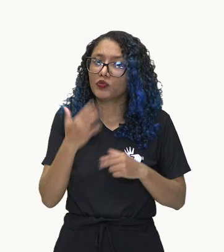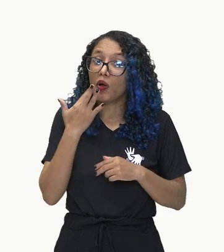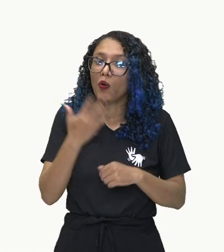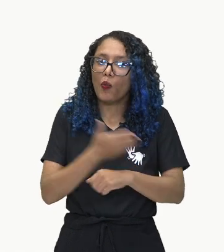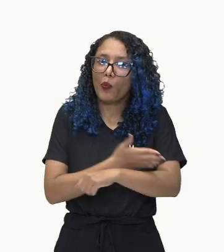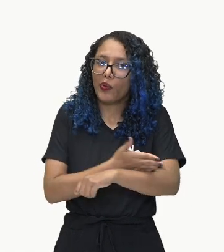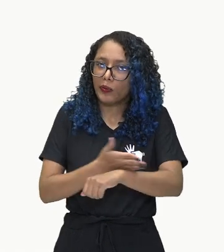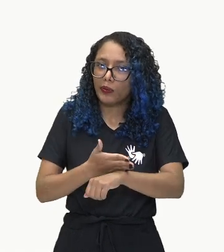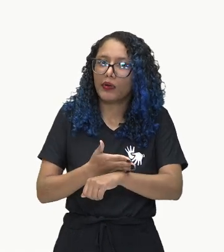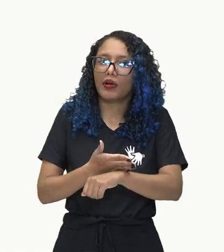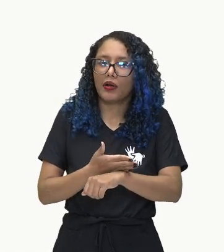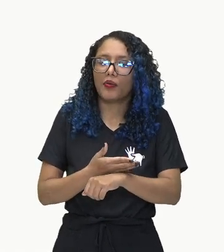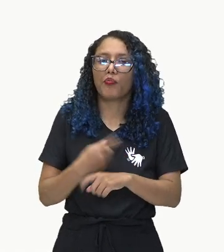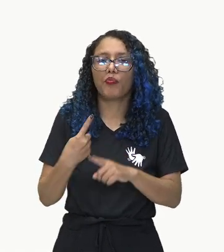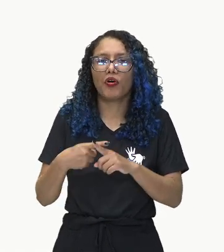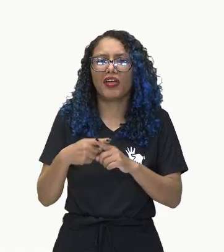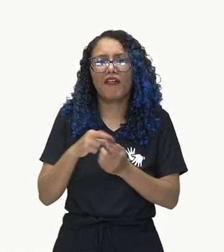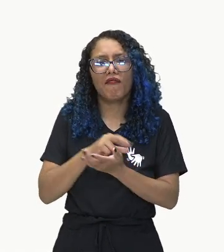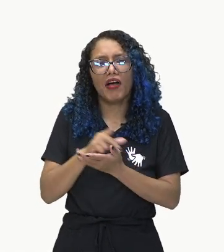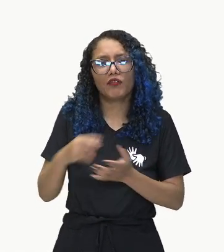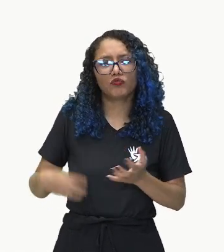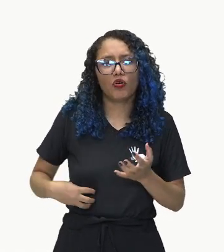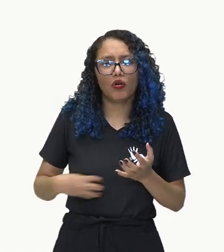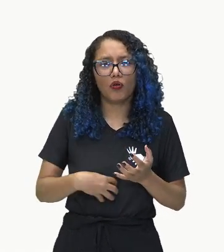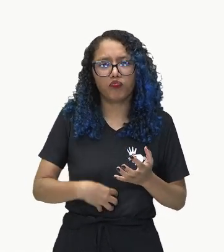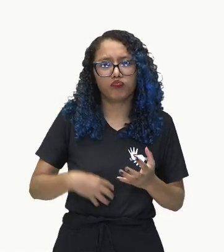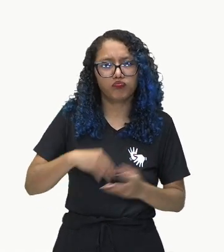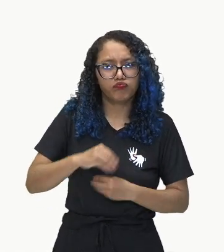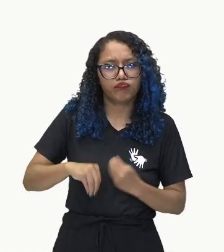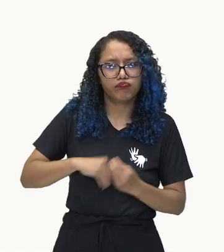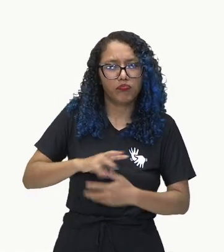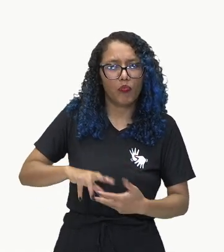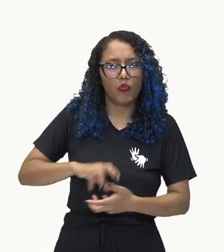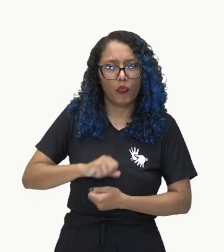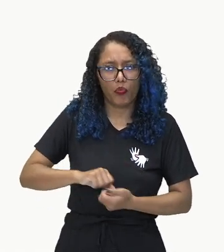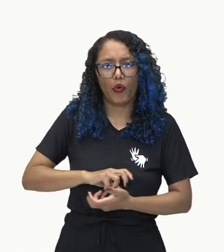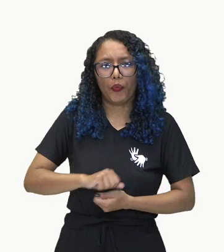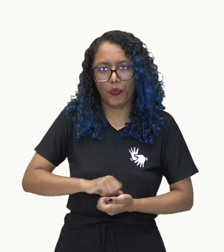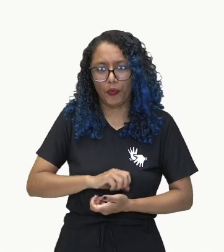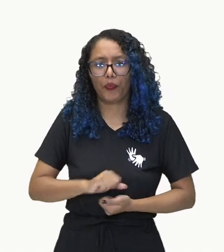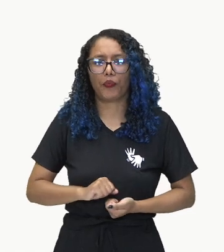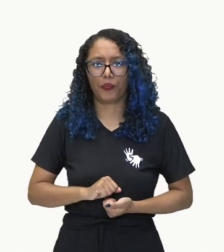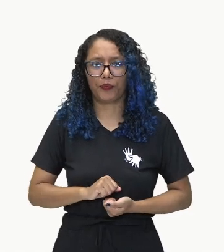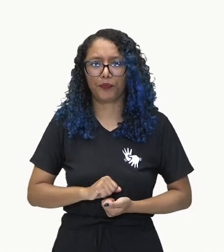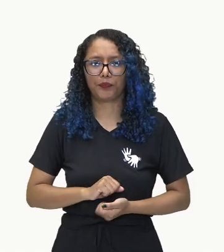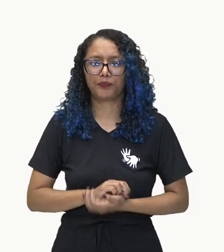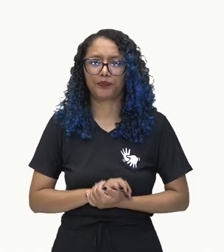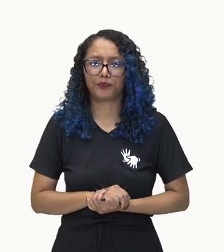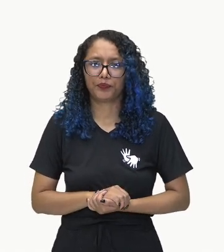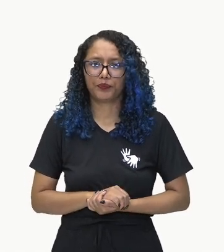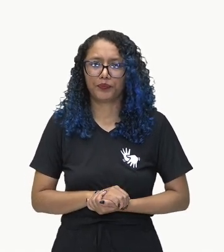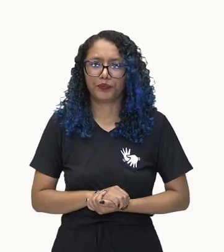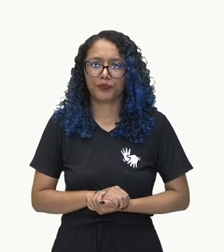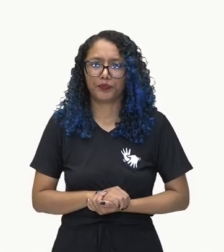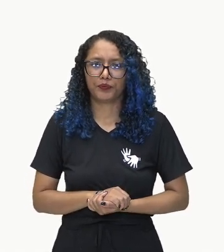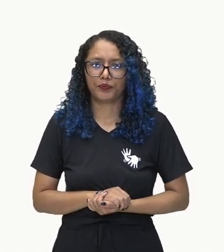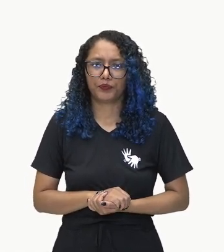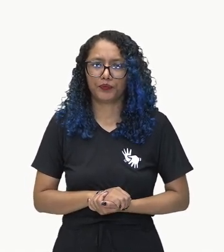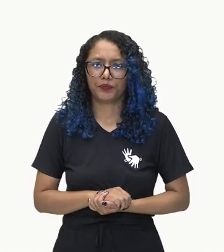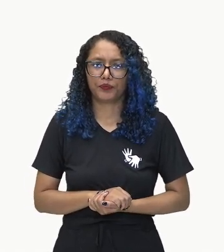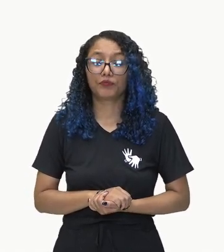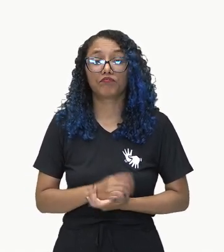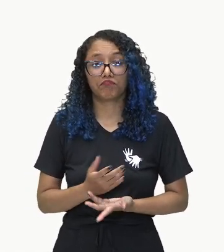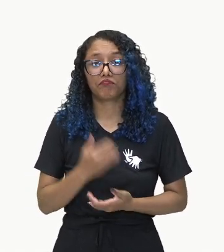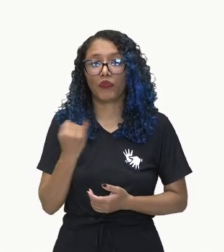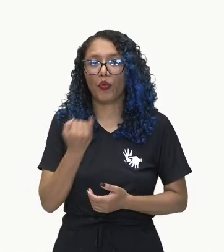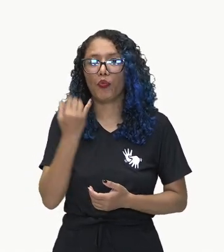disso. É bem interessante a ação desses órgãos auxiliares durante